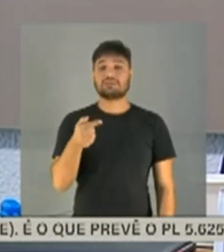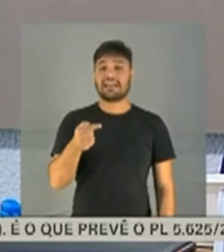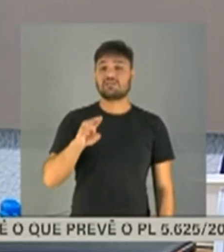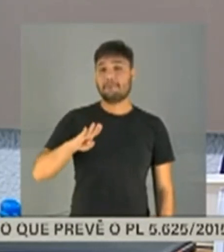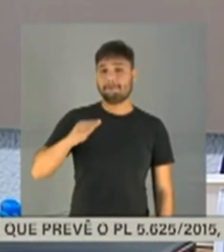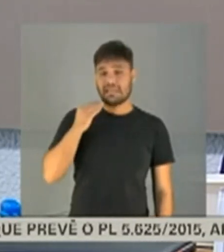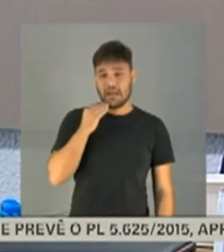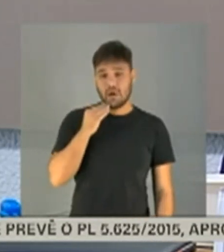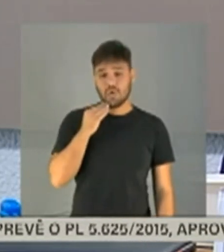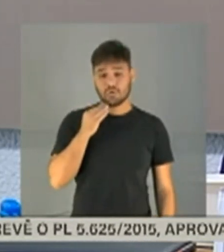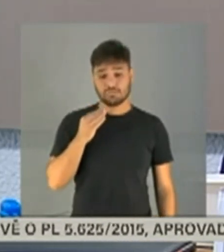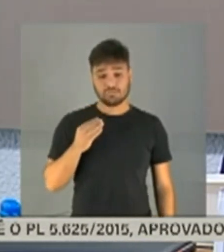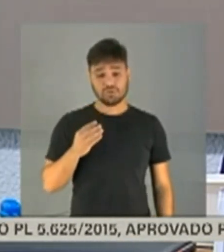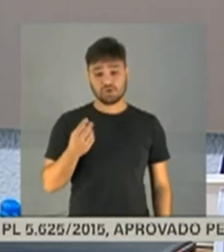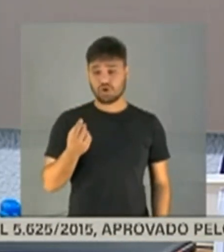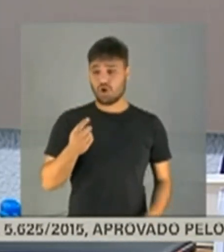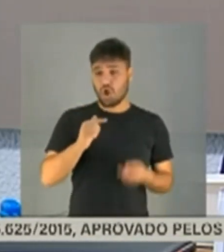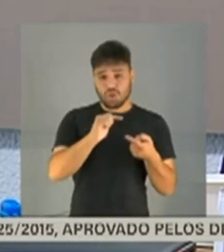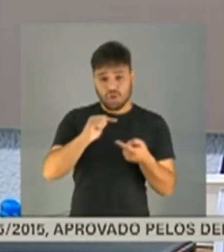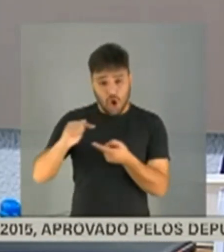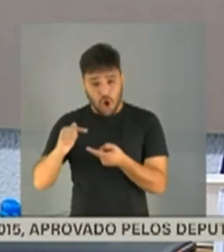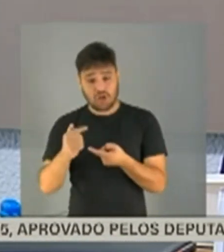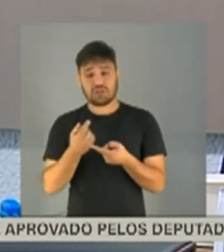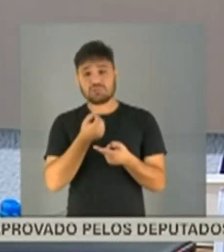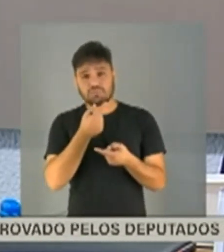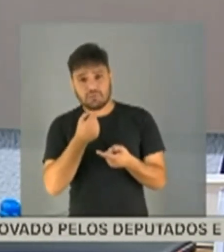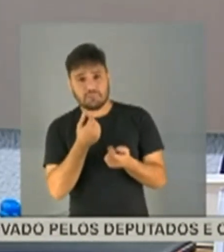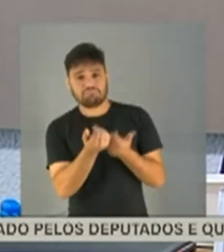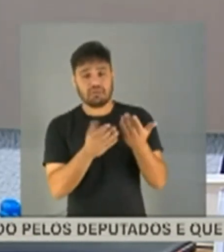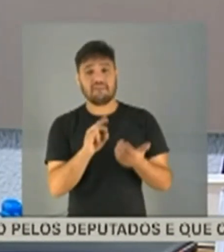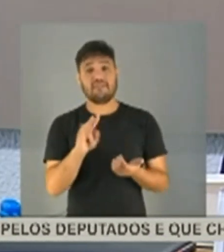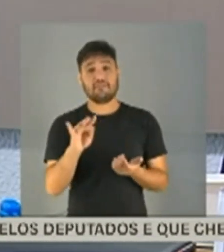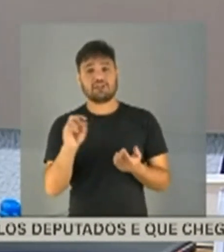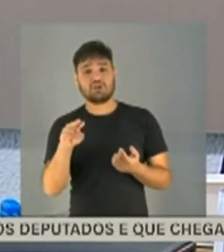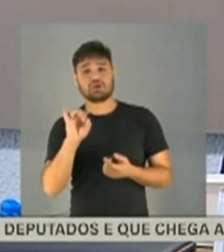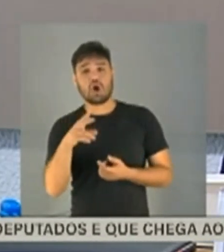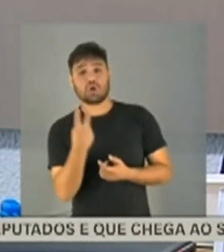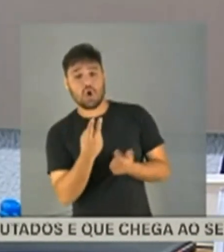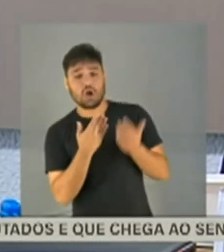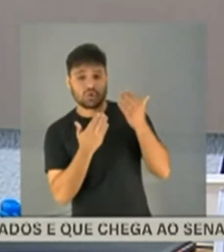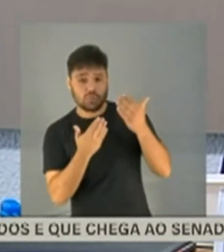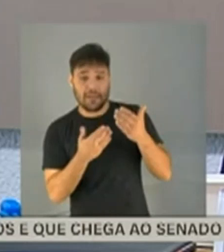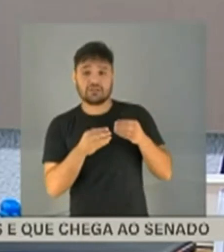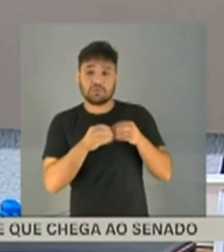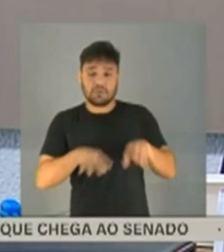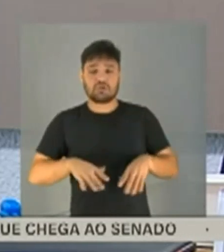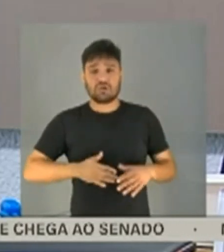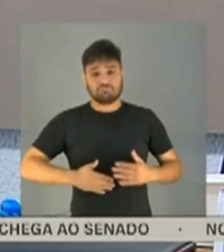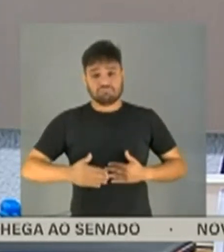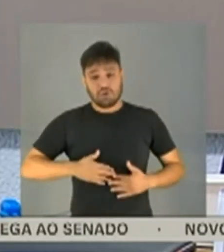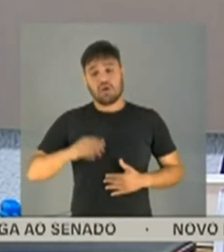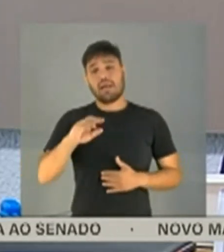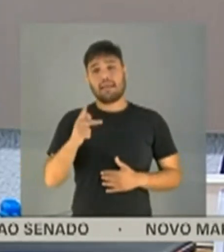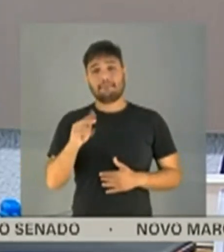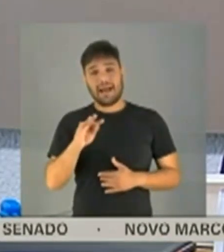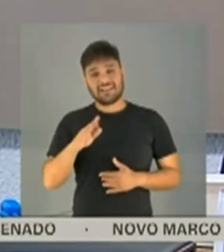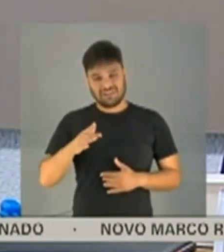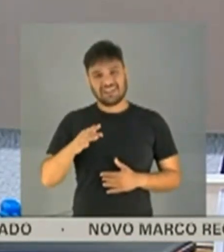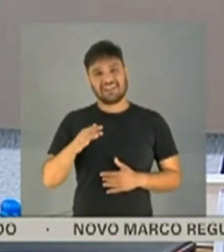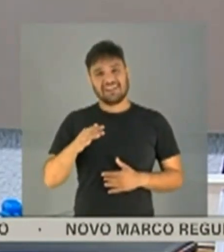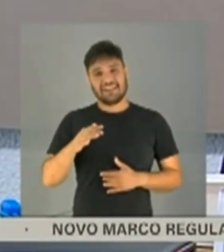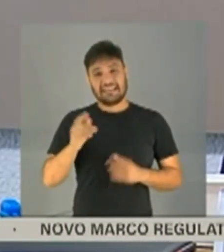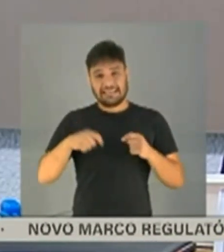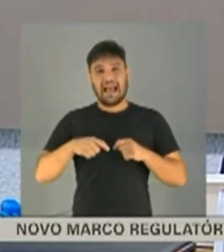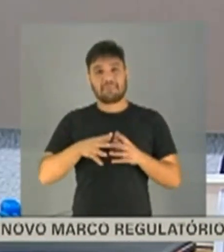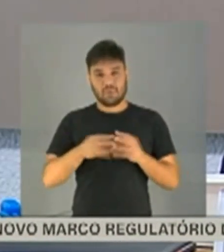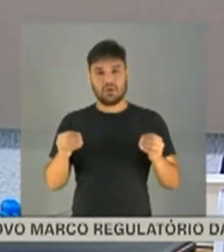bilhões de doses prescritas de ivermectina com 2 suspeitos só de toxicidade hepática reversíveis. Então, se os nossos